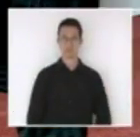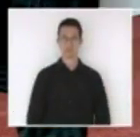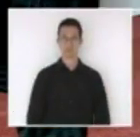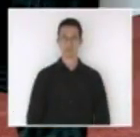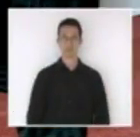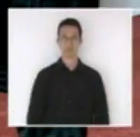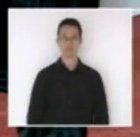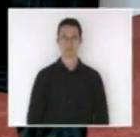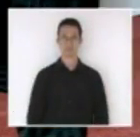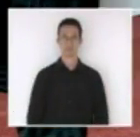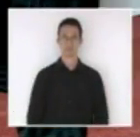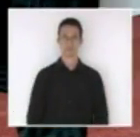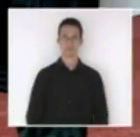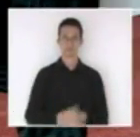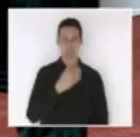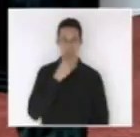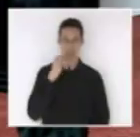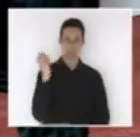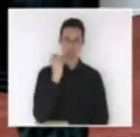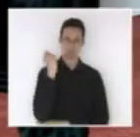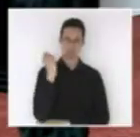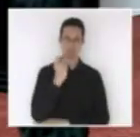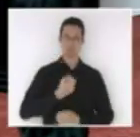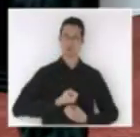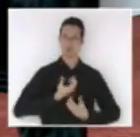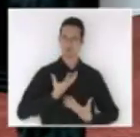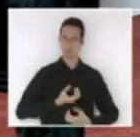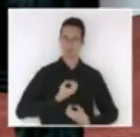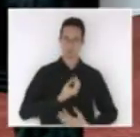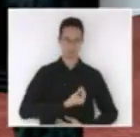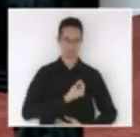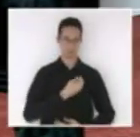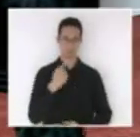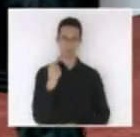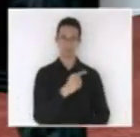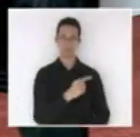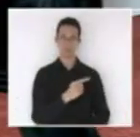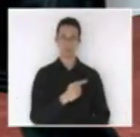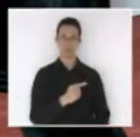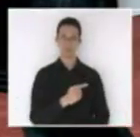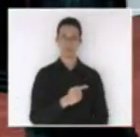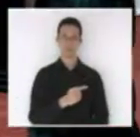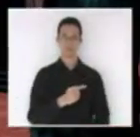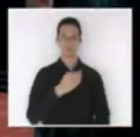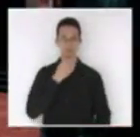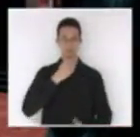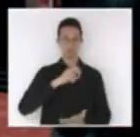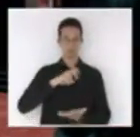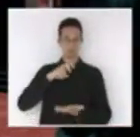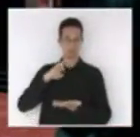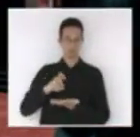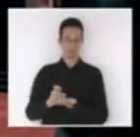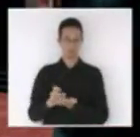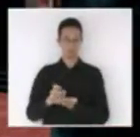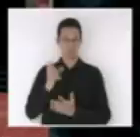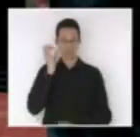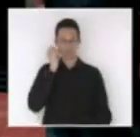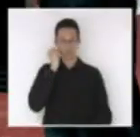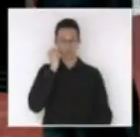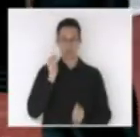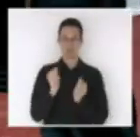Um galpério pacholento recitava uma poesia, e um borracho dormia junto de um cusco ao